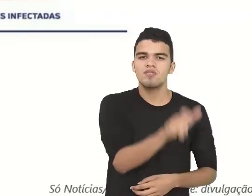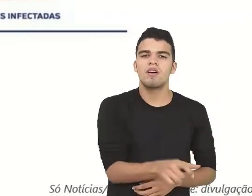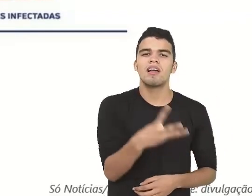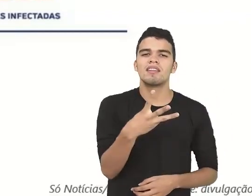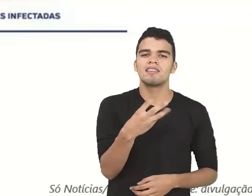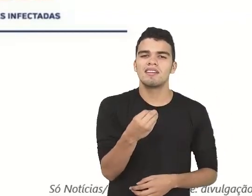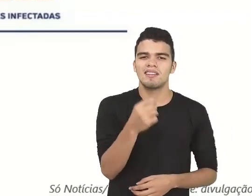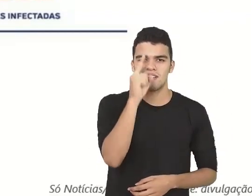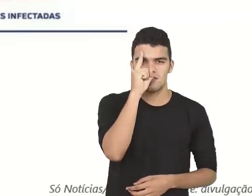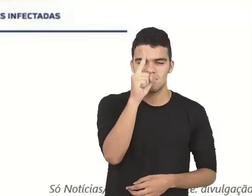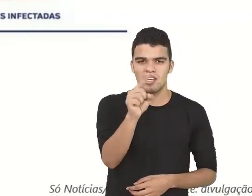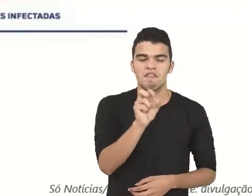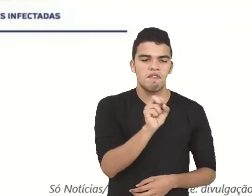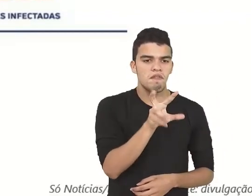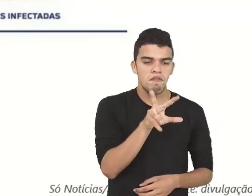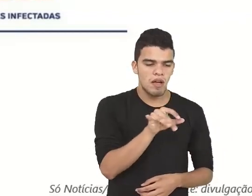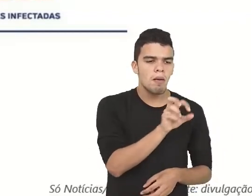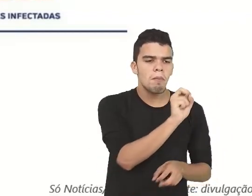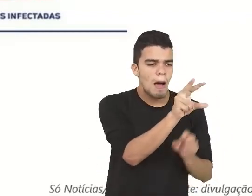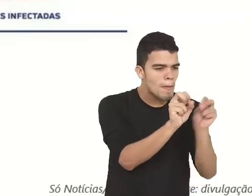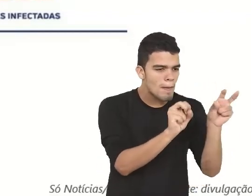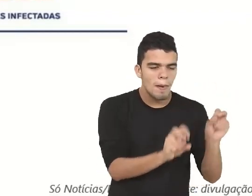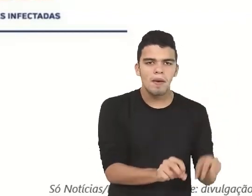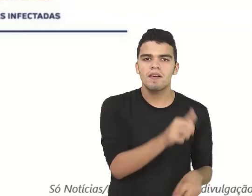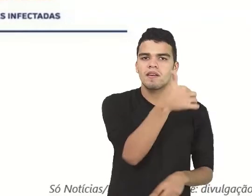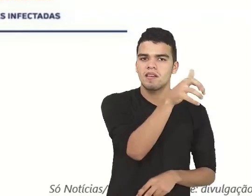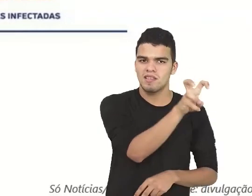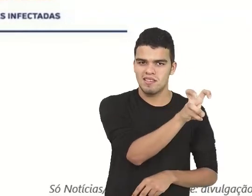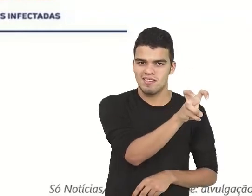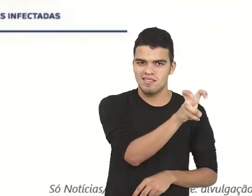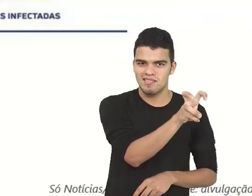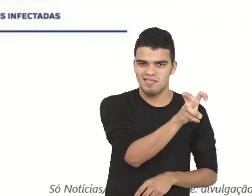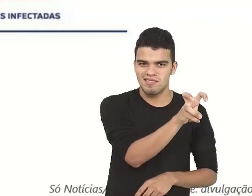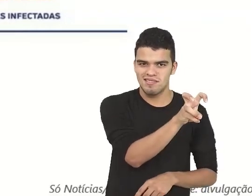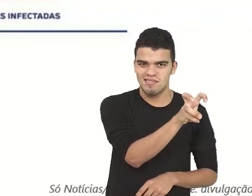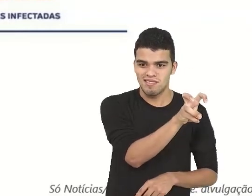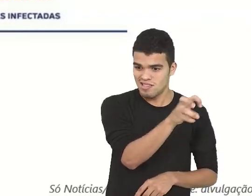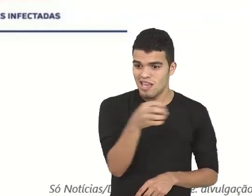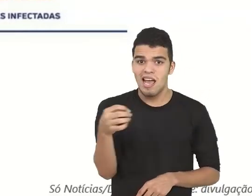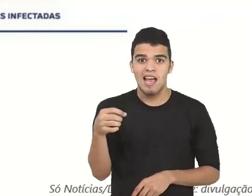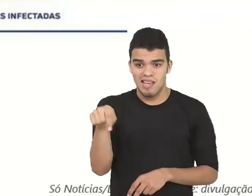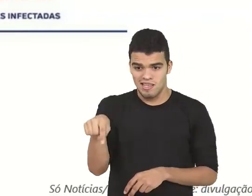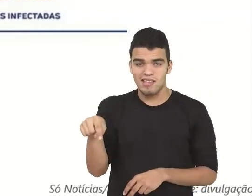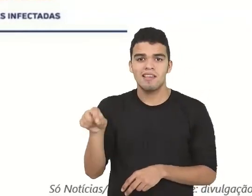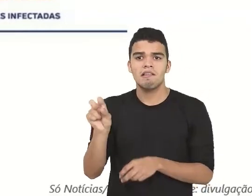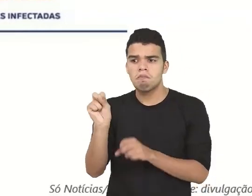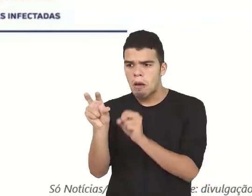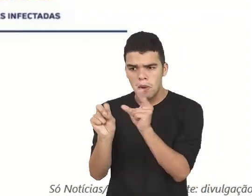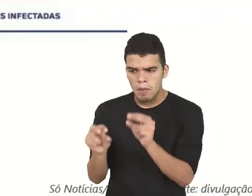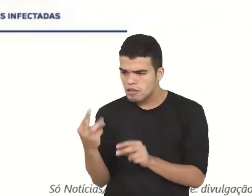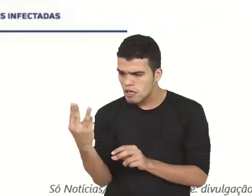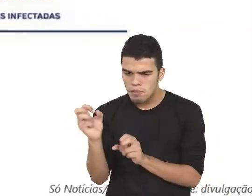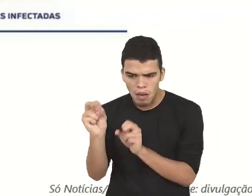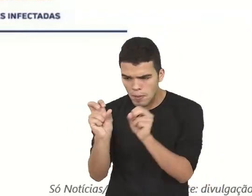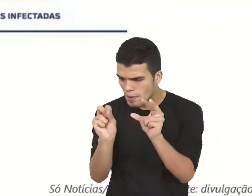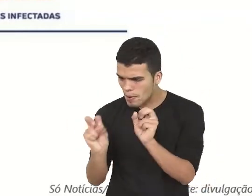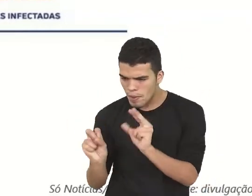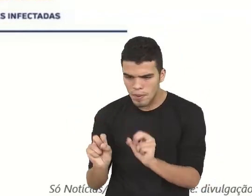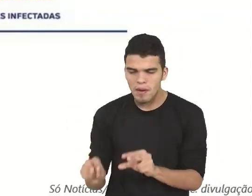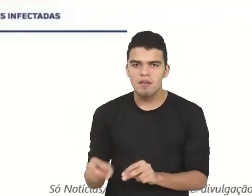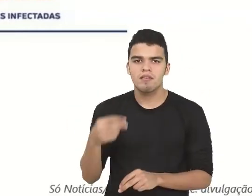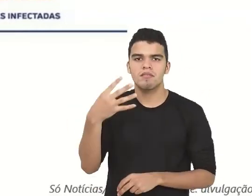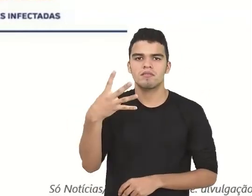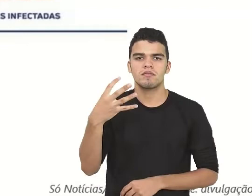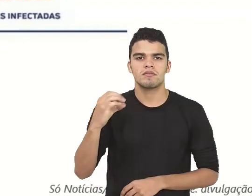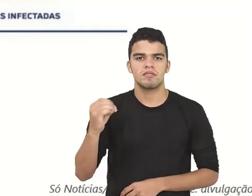vão infectar 15 outras pessoas, ou seja, bem longe daquelas 406 que a gente tinha quando não tinha nenhum